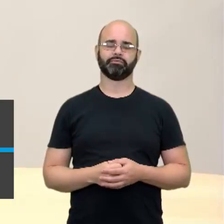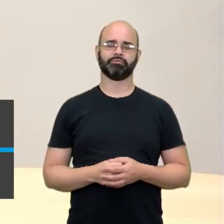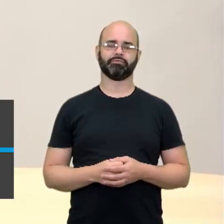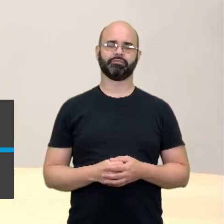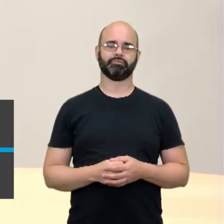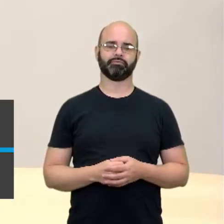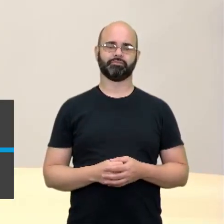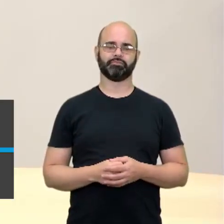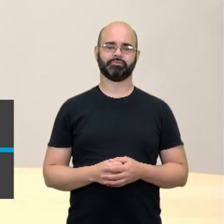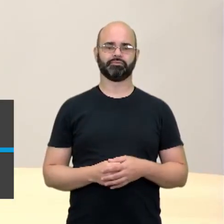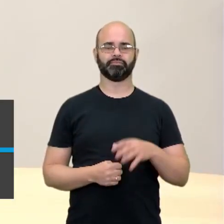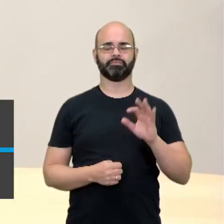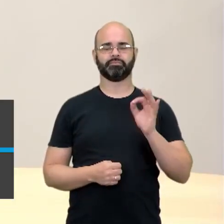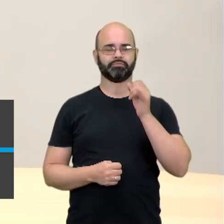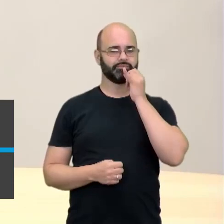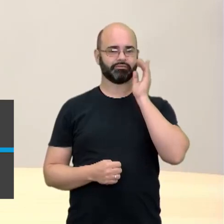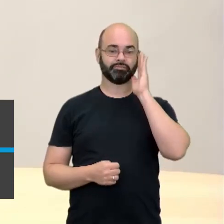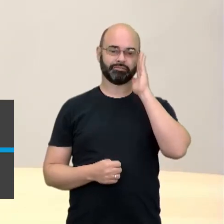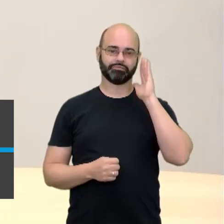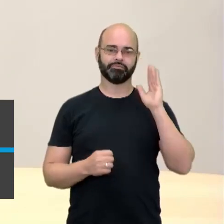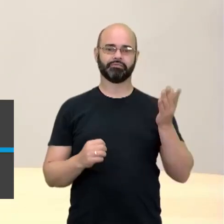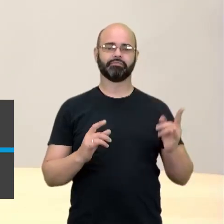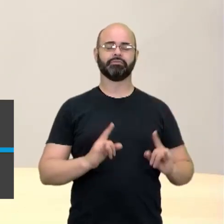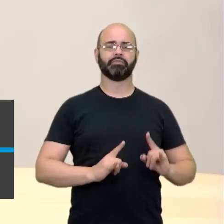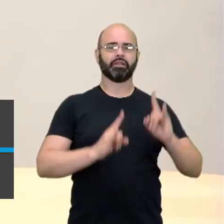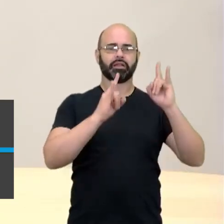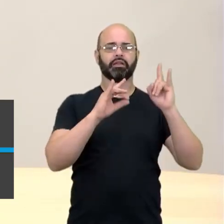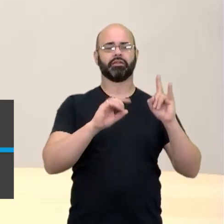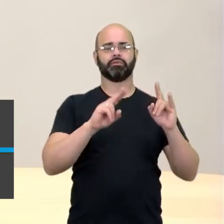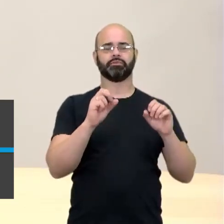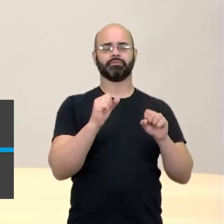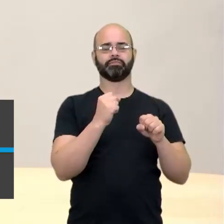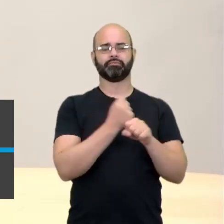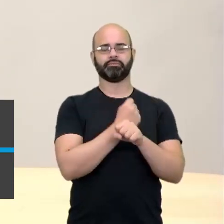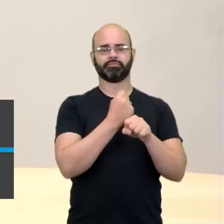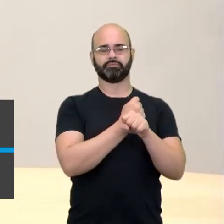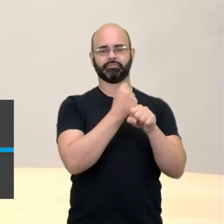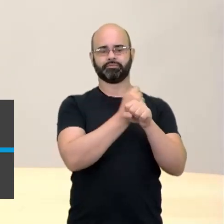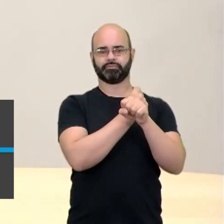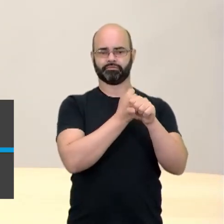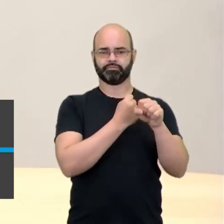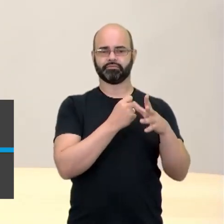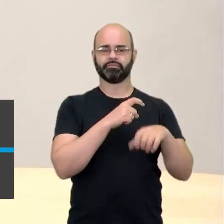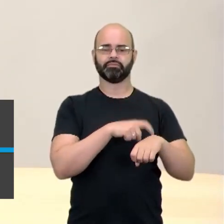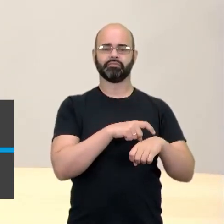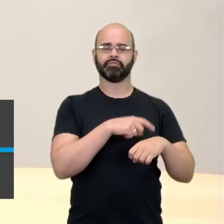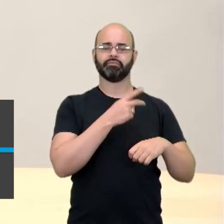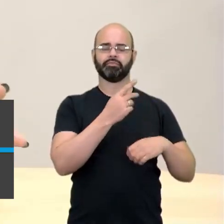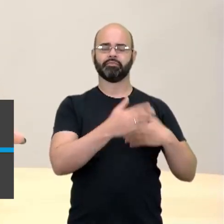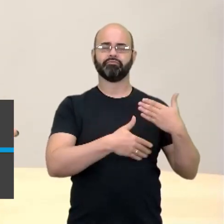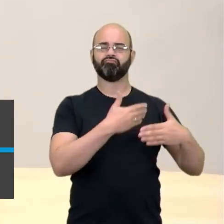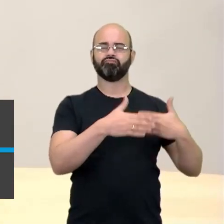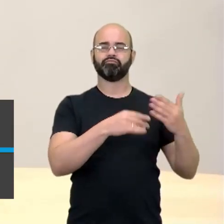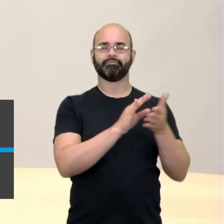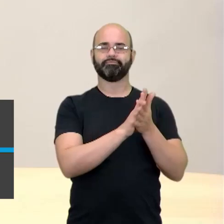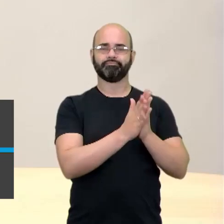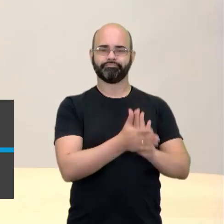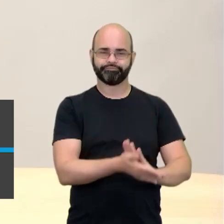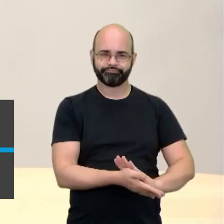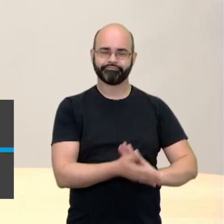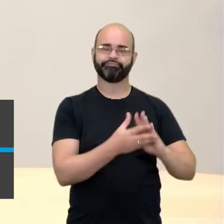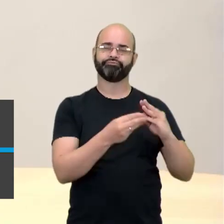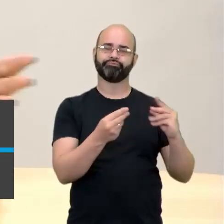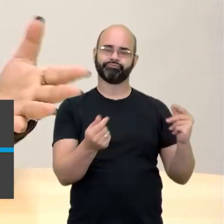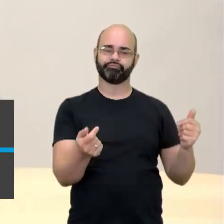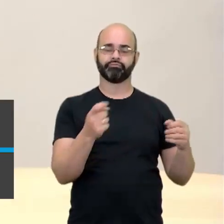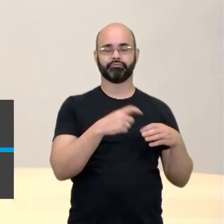dizer de prédios, monumentos, enfim, que foram destruídos ao longo do tempo, né? A gente teve o caso, infelizmente, aí